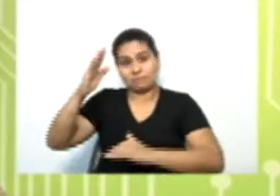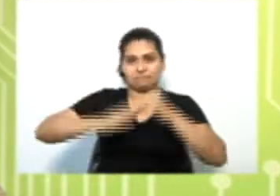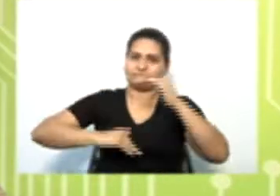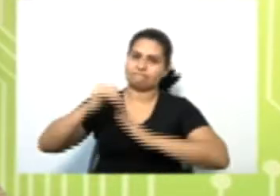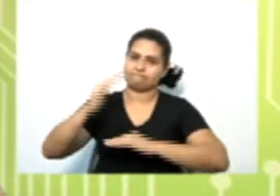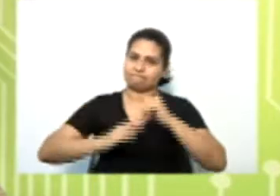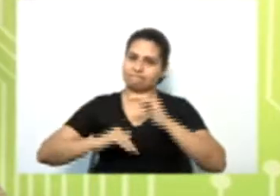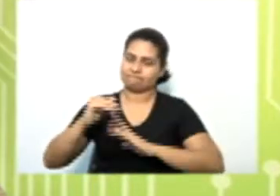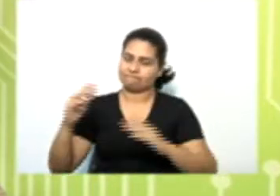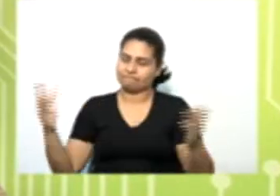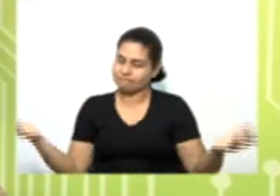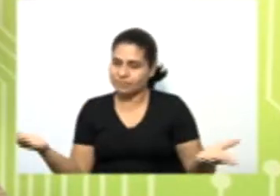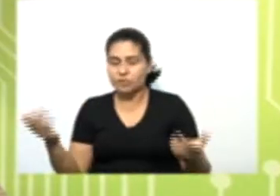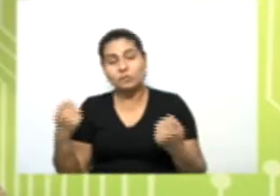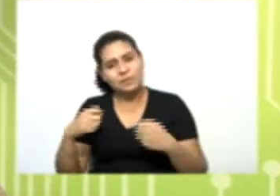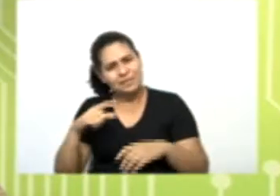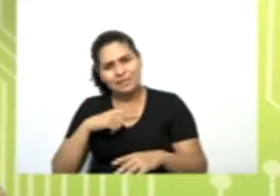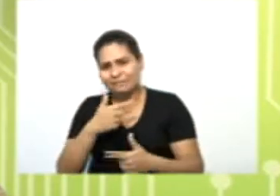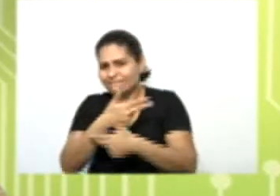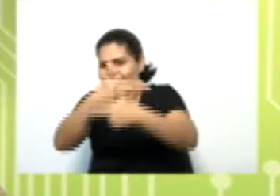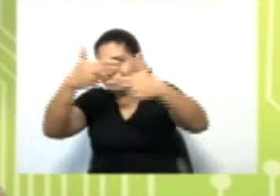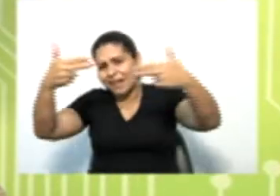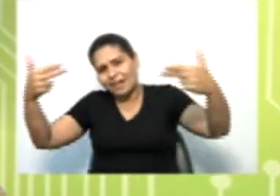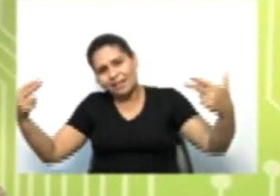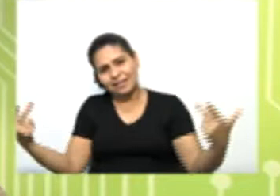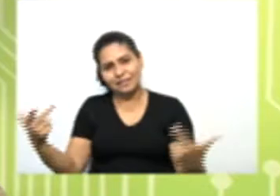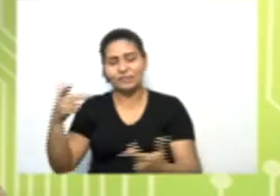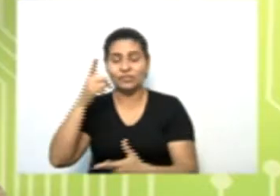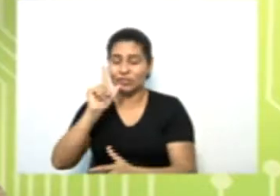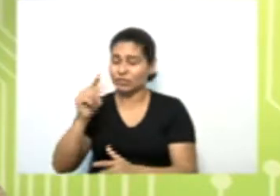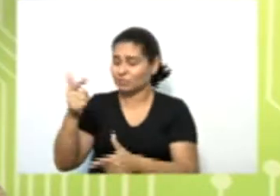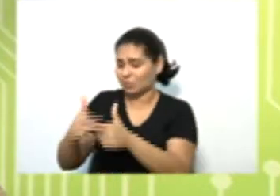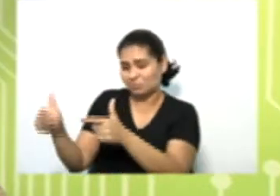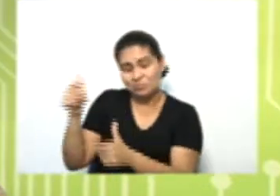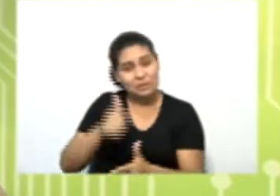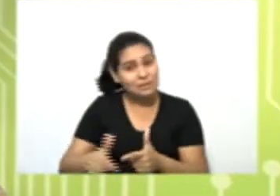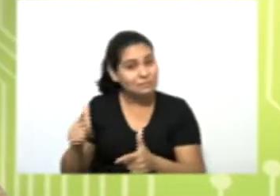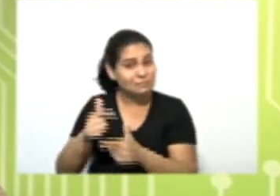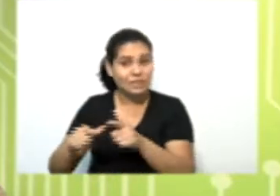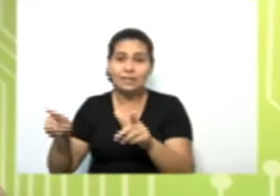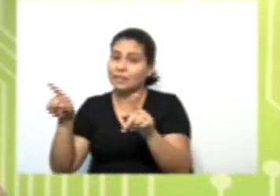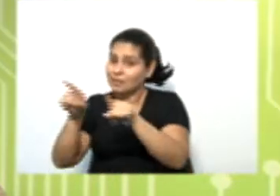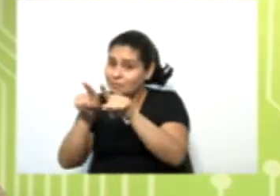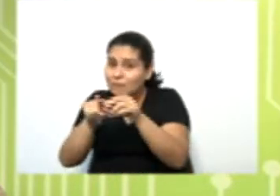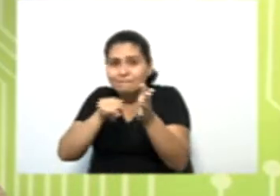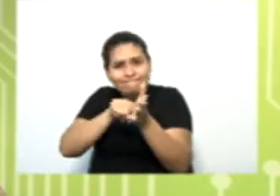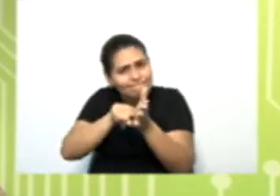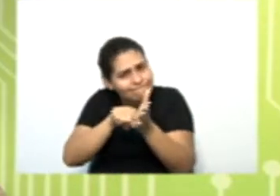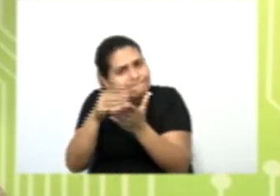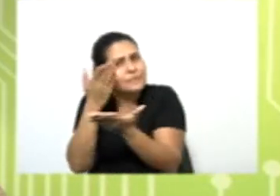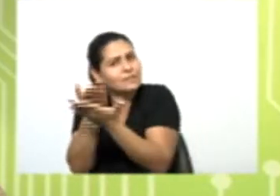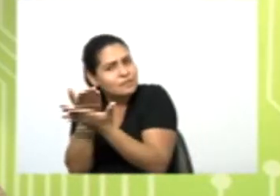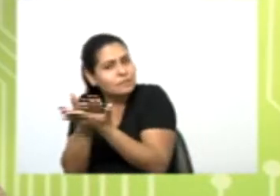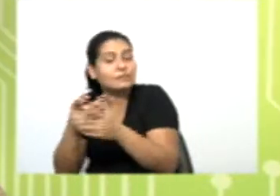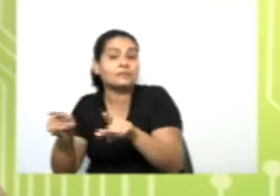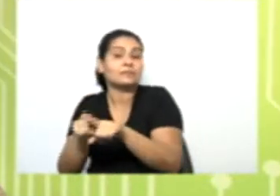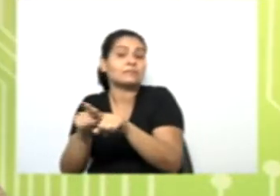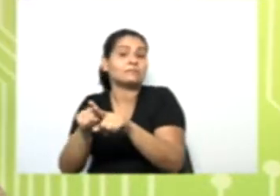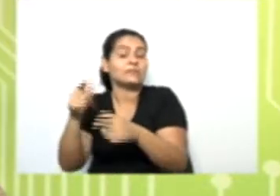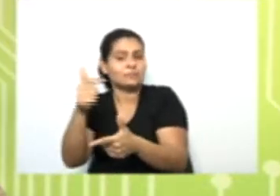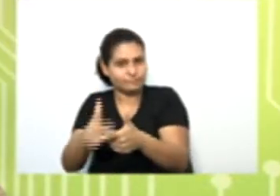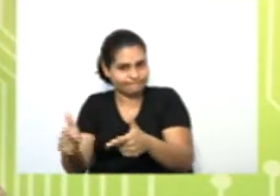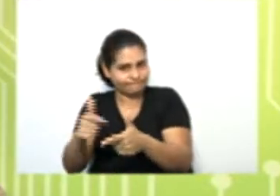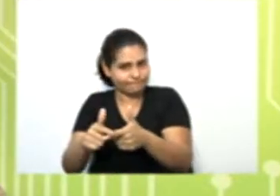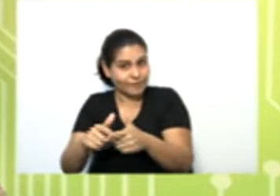profissional. Então, existem várias formas de conflitos, vários estudos relacionados ao conflito. Mas